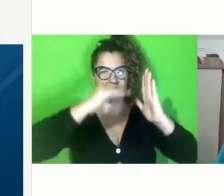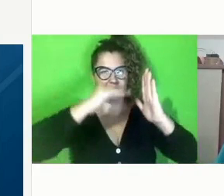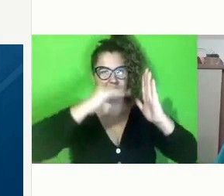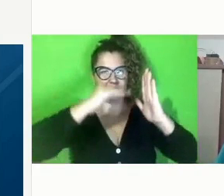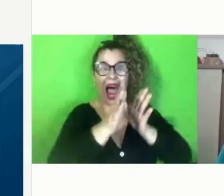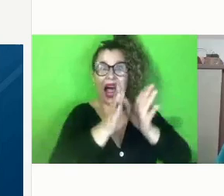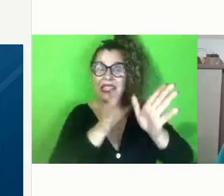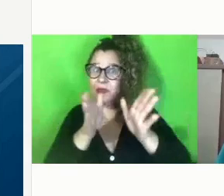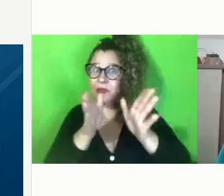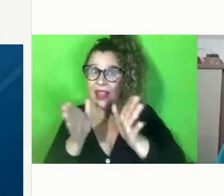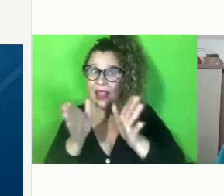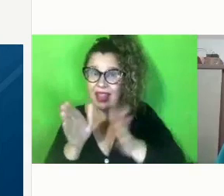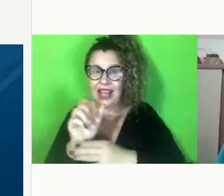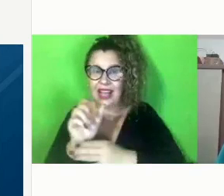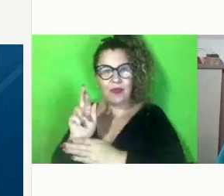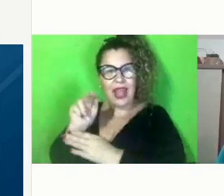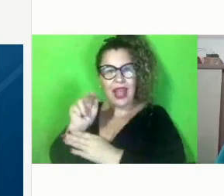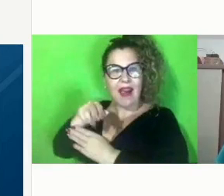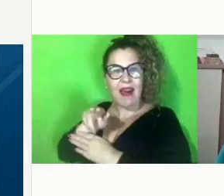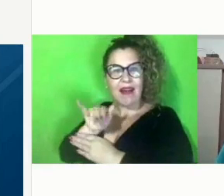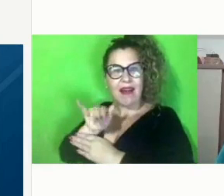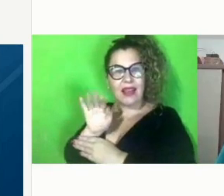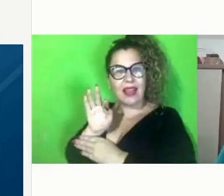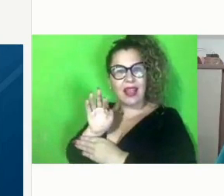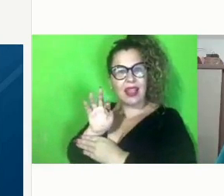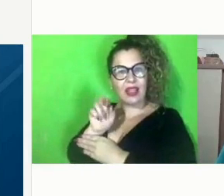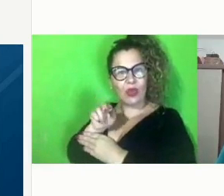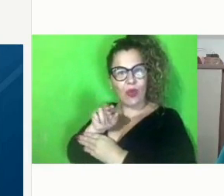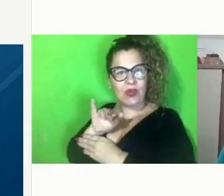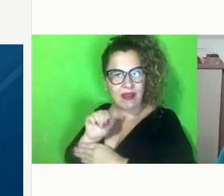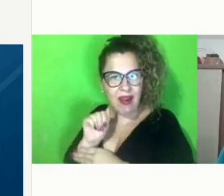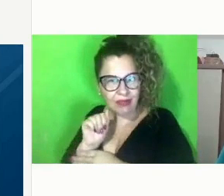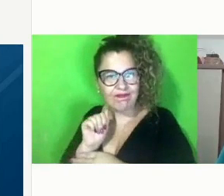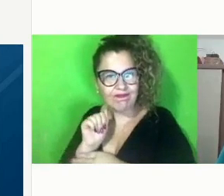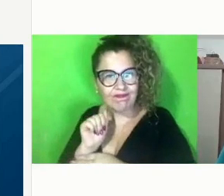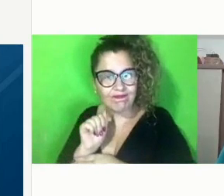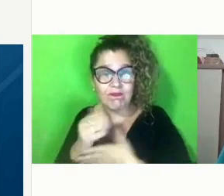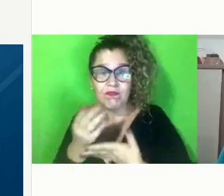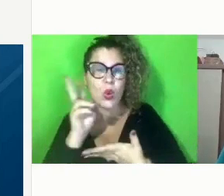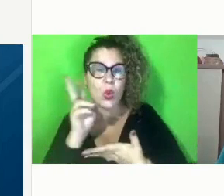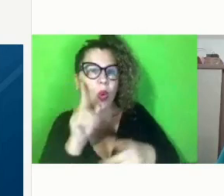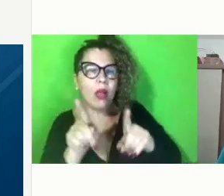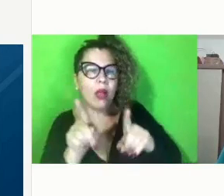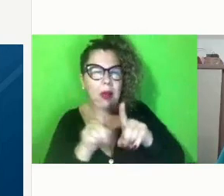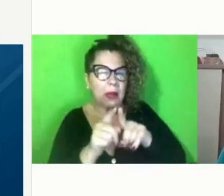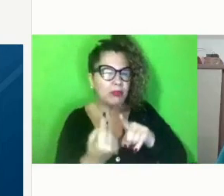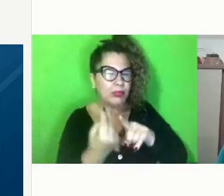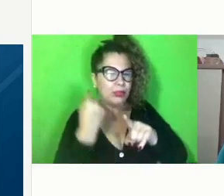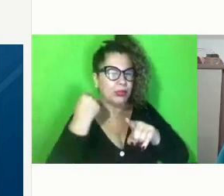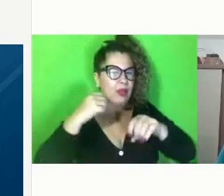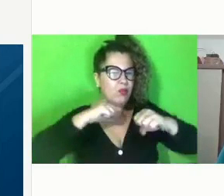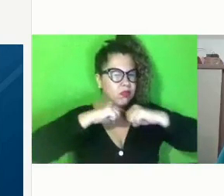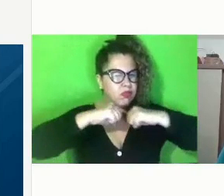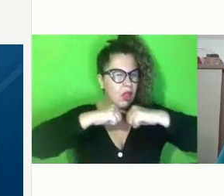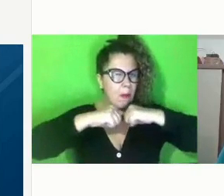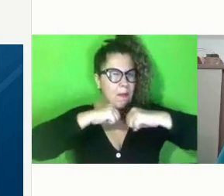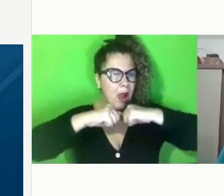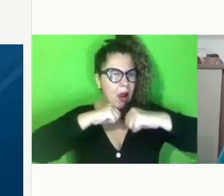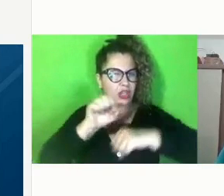época que eu tive um debate com os representantes da Superintendência de Educação em Uberlândia, em